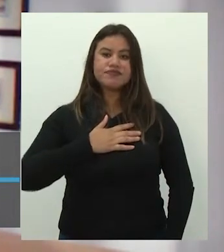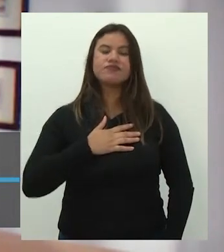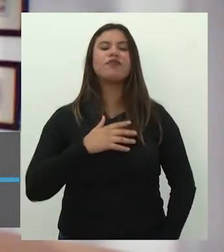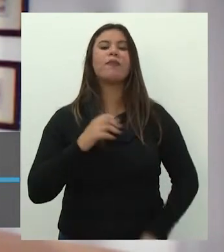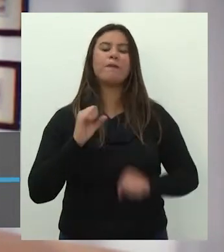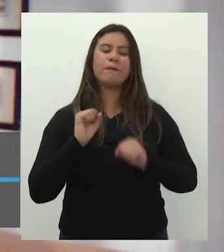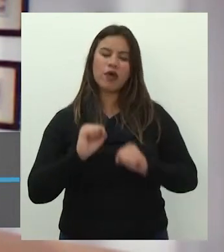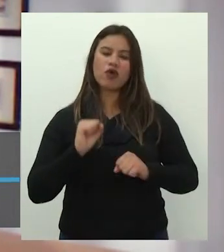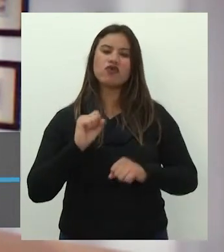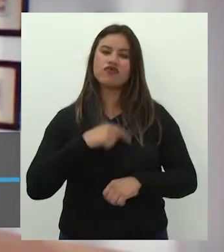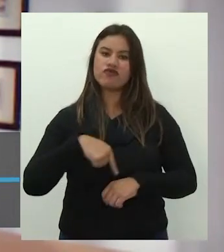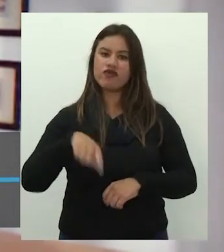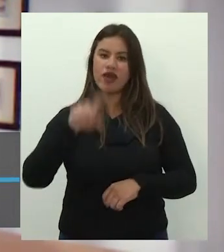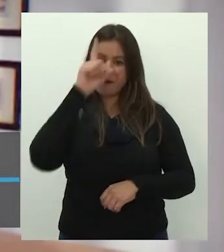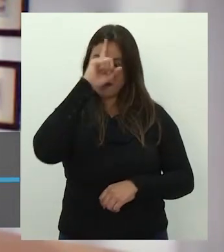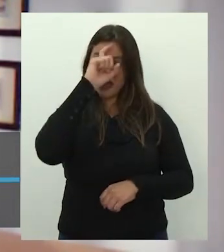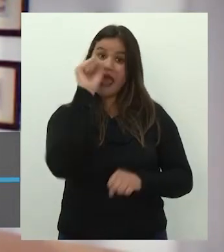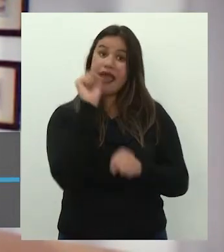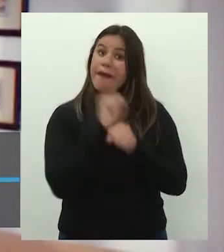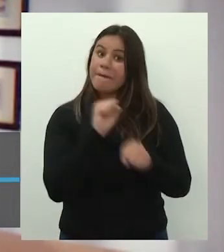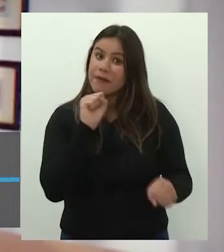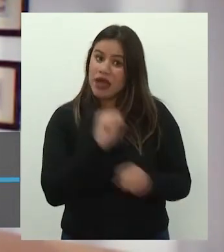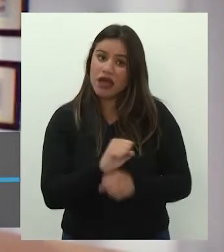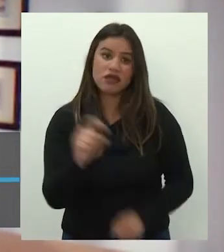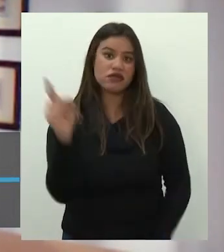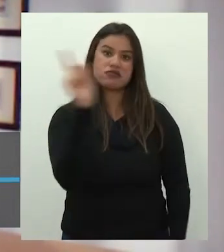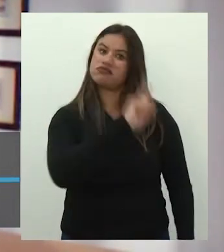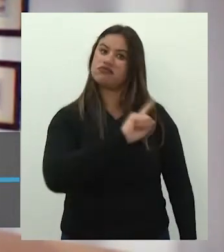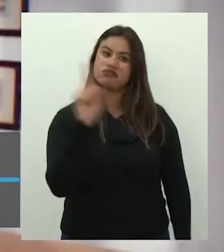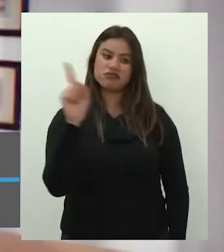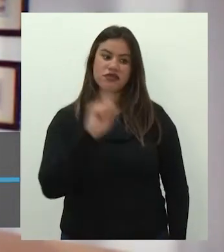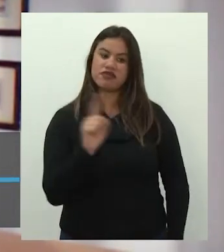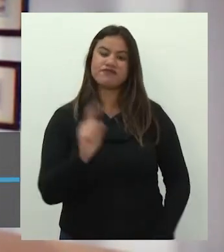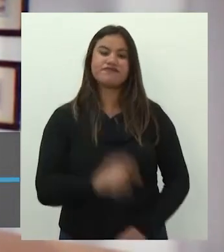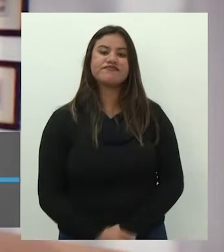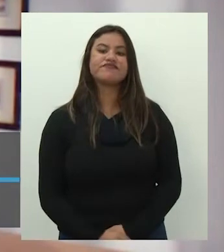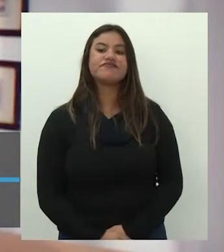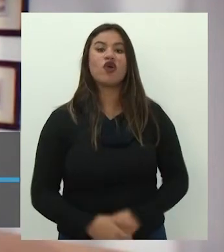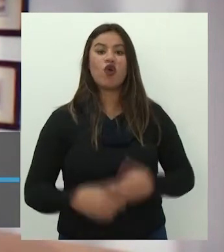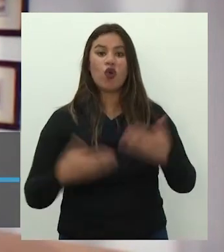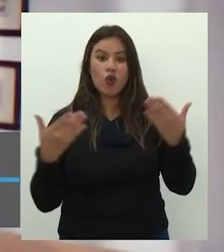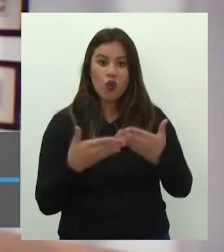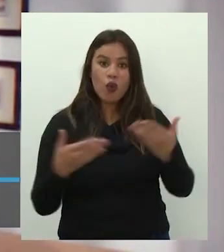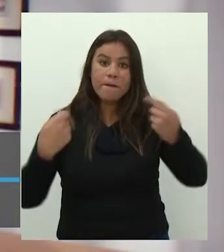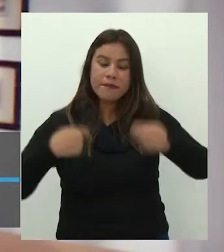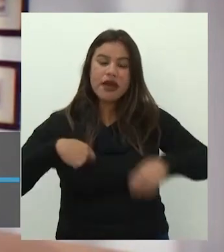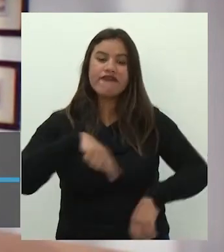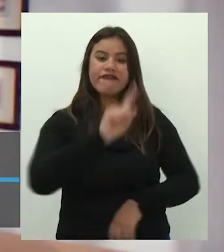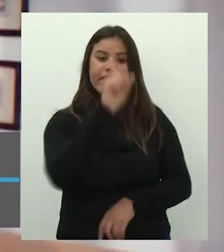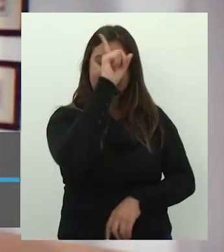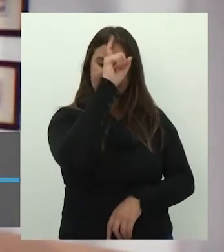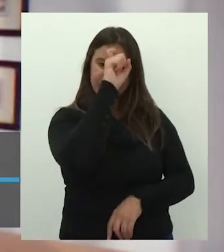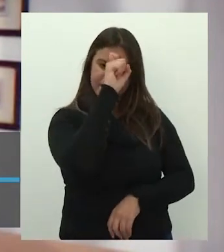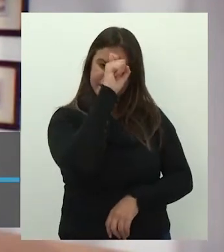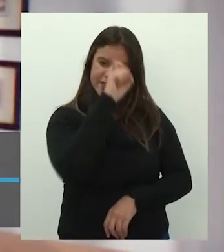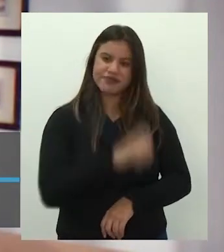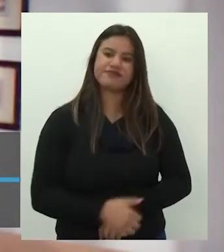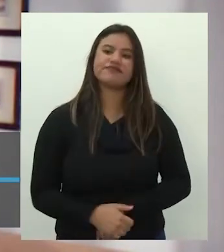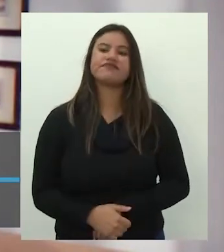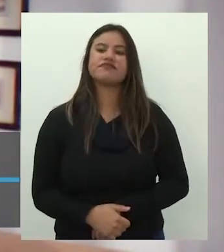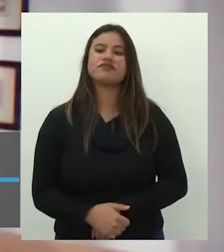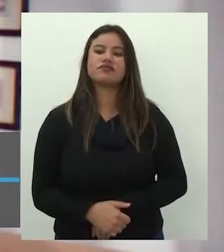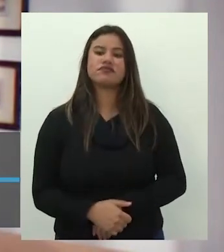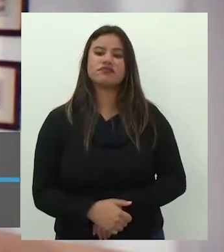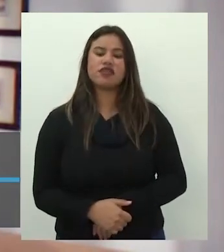disso. Idoso não dá para esperar para amanhã. Vamos resolver logo o problema. Não deixemos para